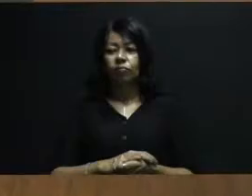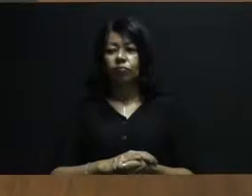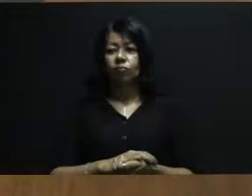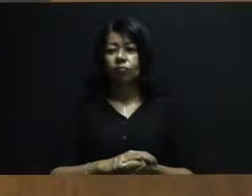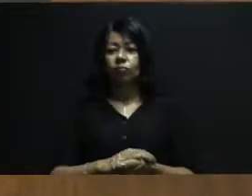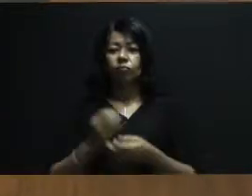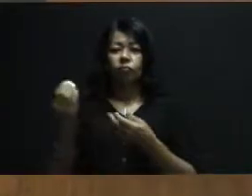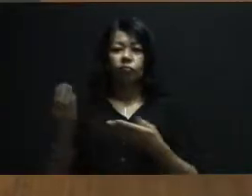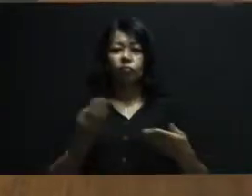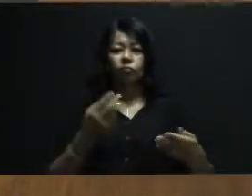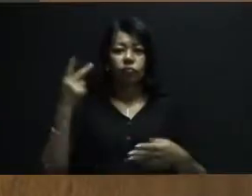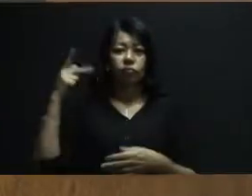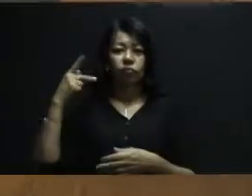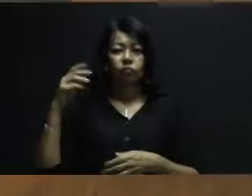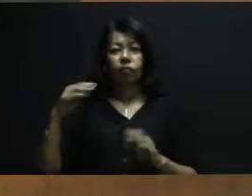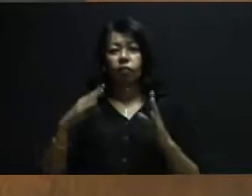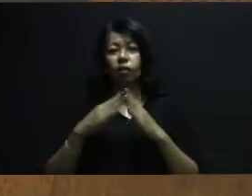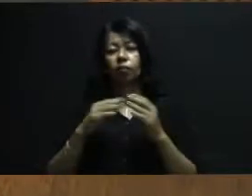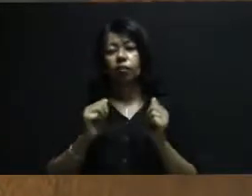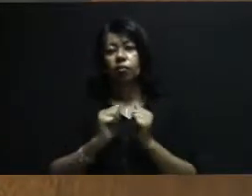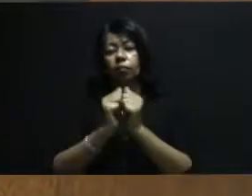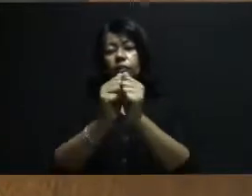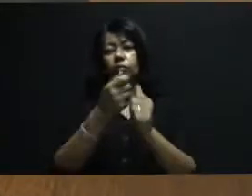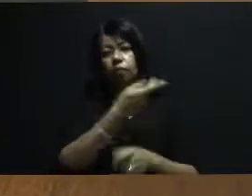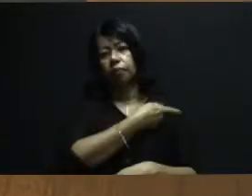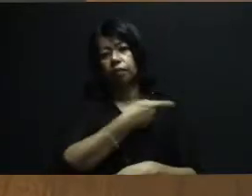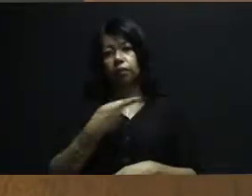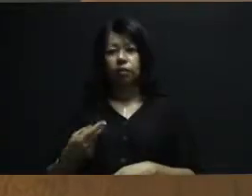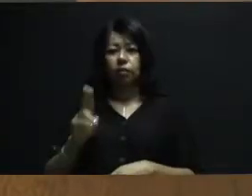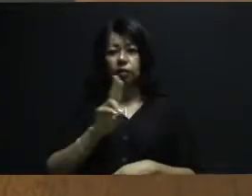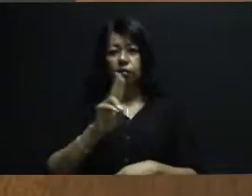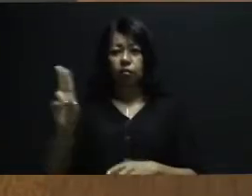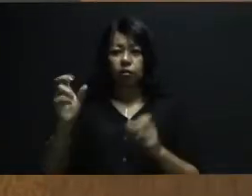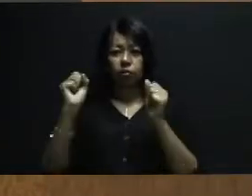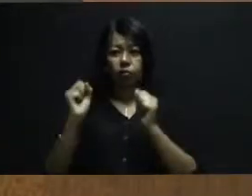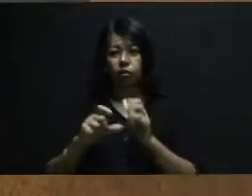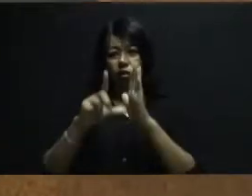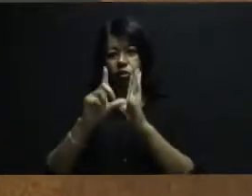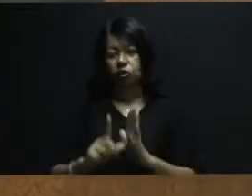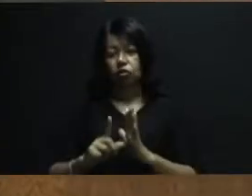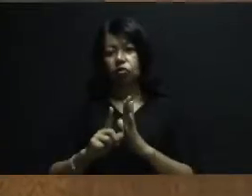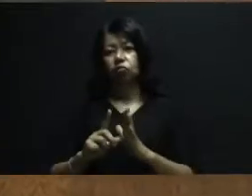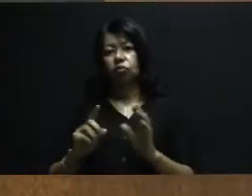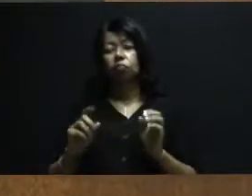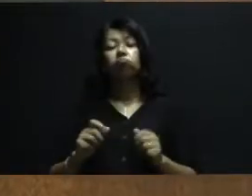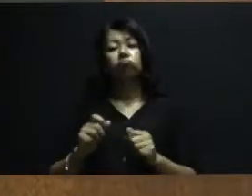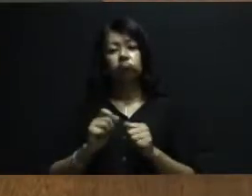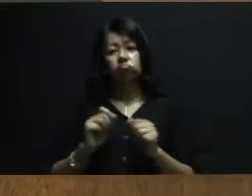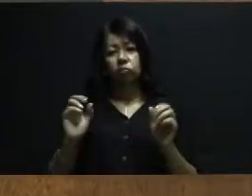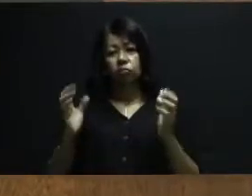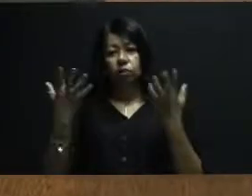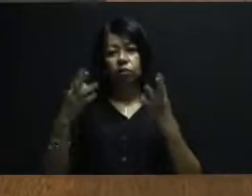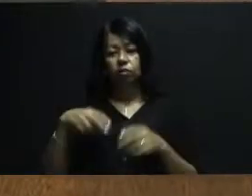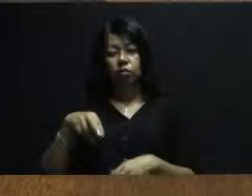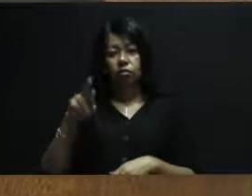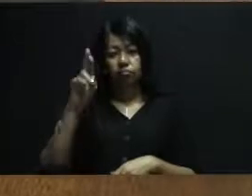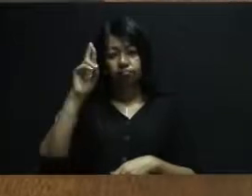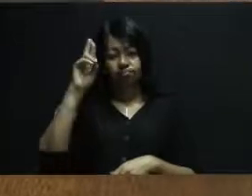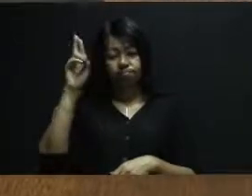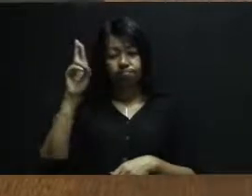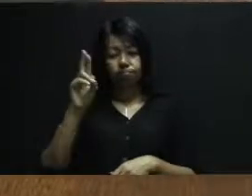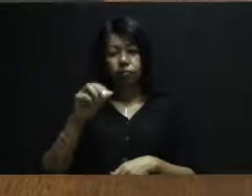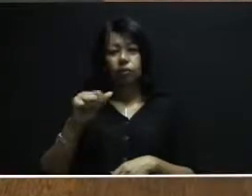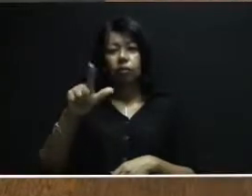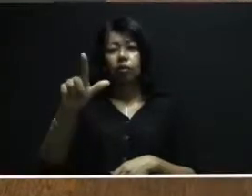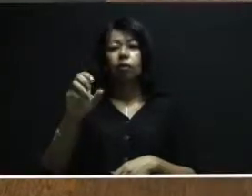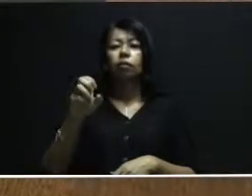Convido os vereadores desta casa para, juntamente com essa presidência, em nome do Poder Legislativo, prestarmos justa homenagem ao excelentíssimo senhor